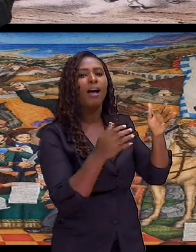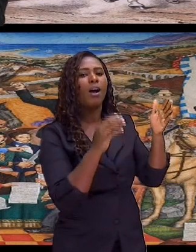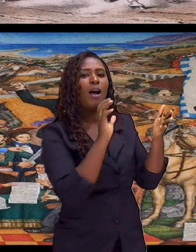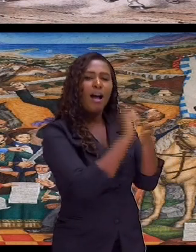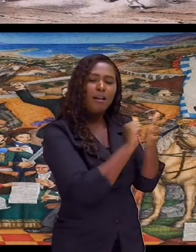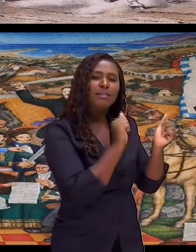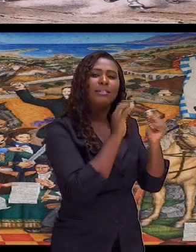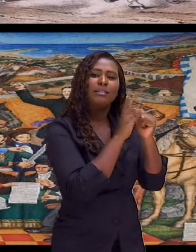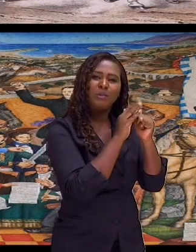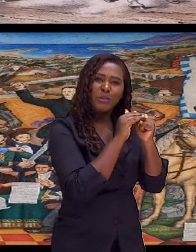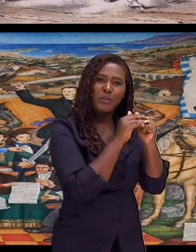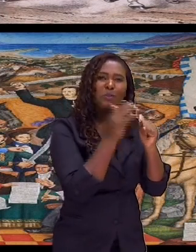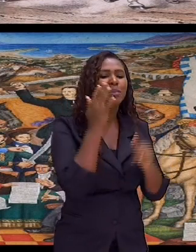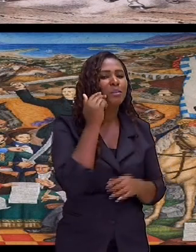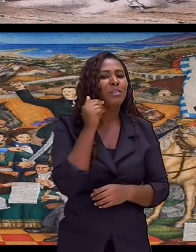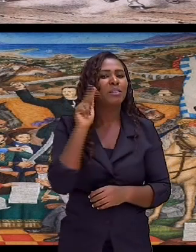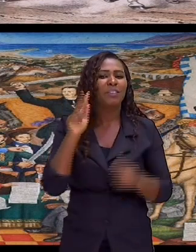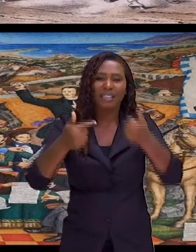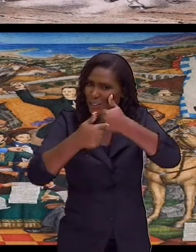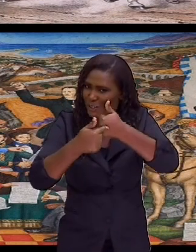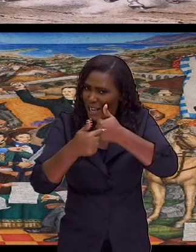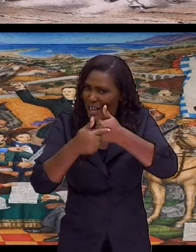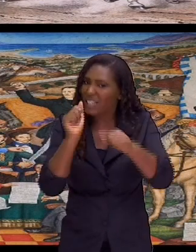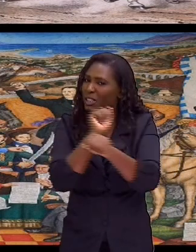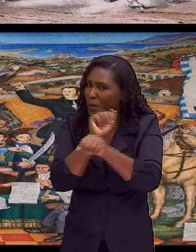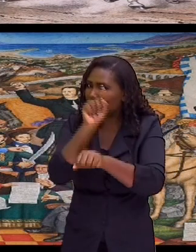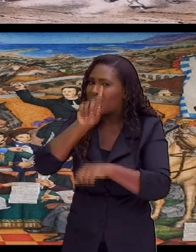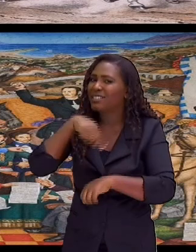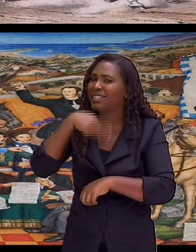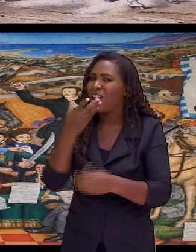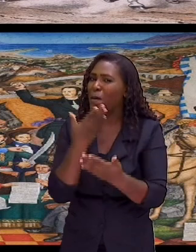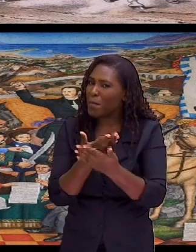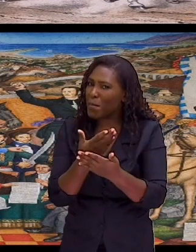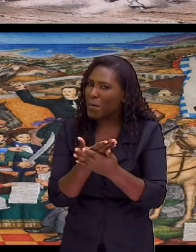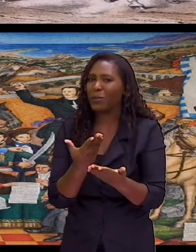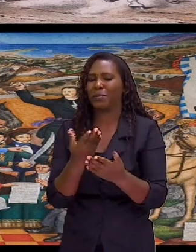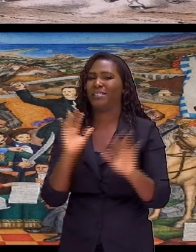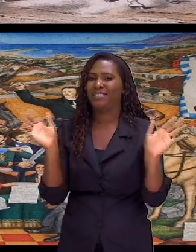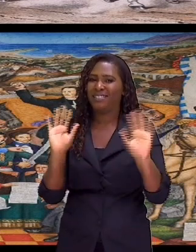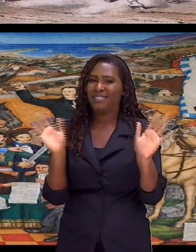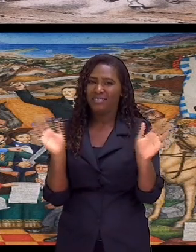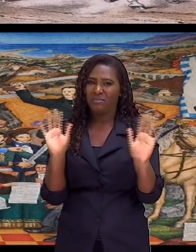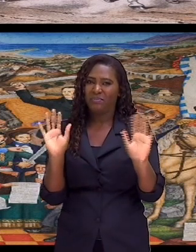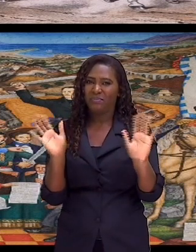SMED-GV, deixe um like, aguardo vocês para a próxima aula. Até mais!